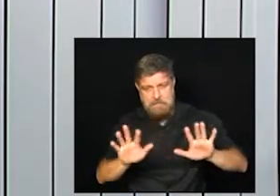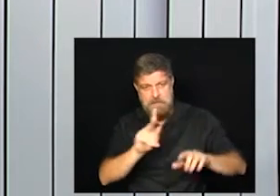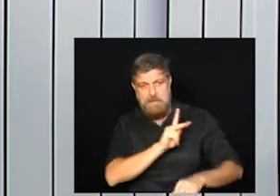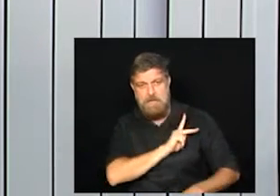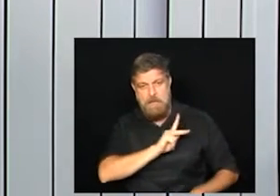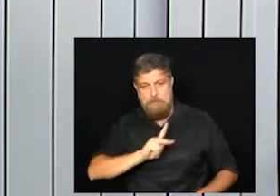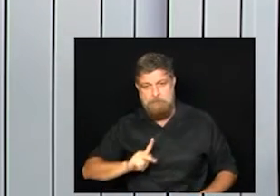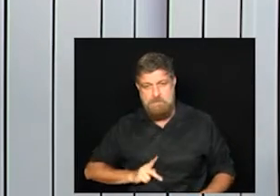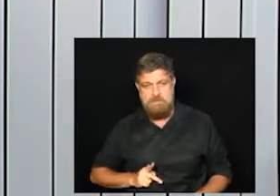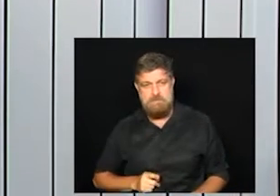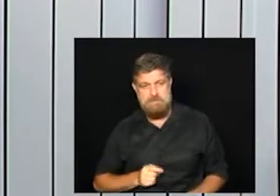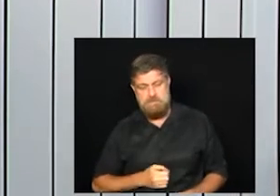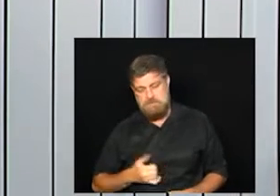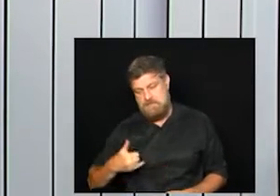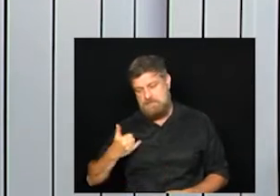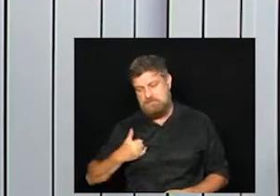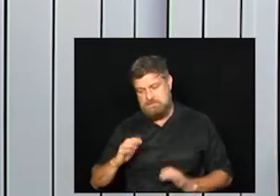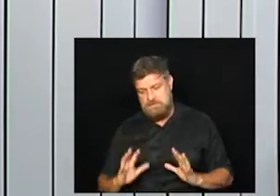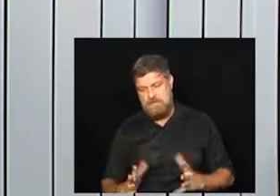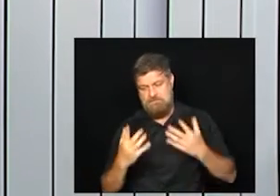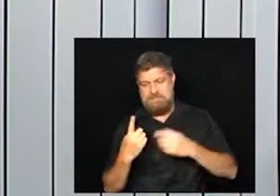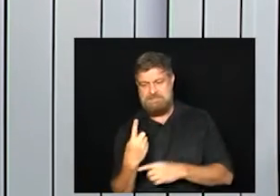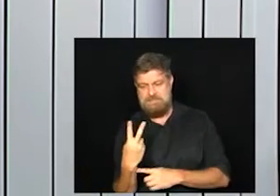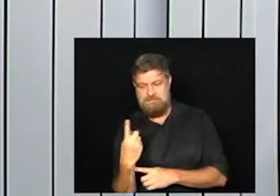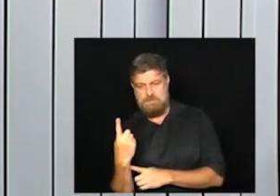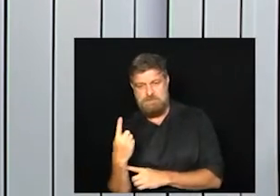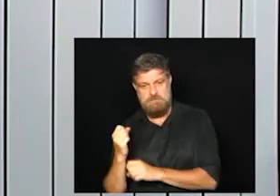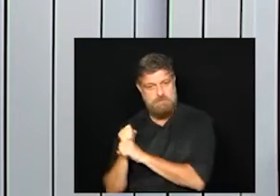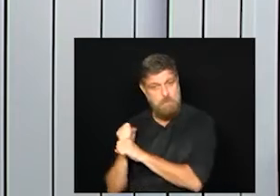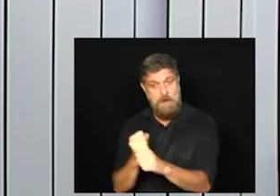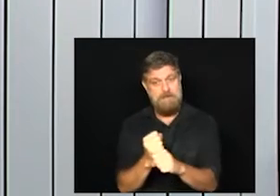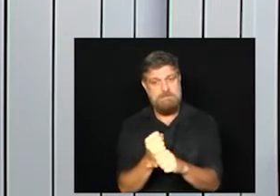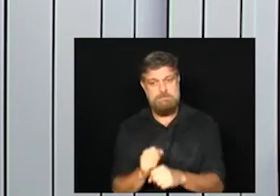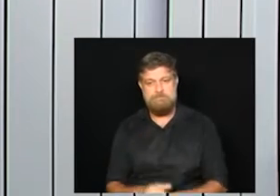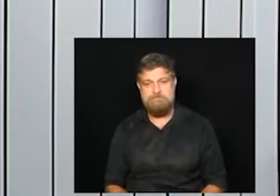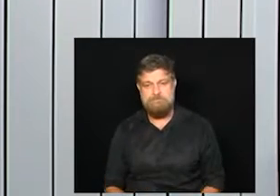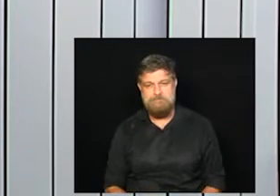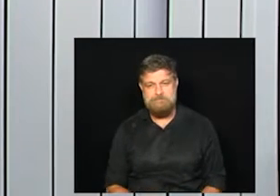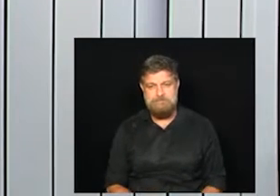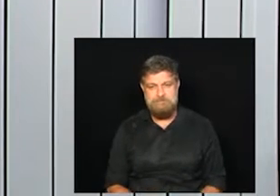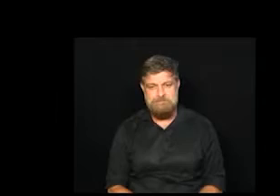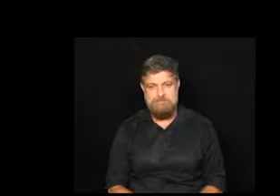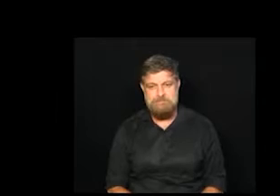PON TV sobre este aniversário de 121 anos.